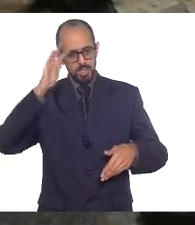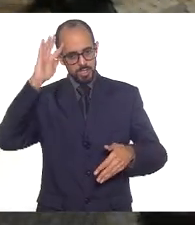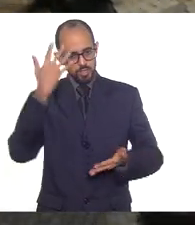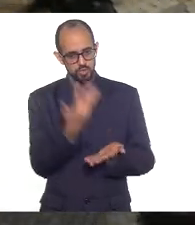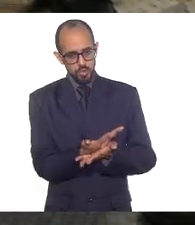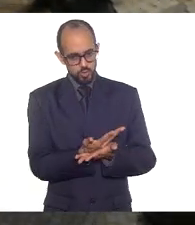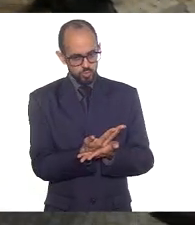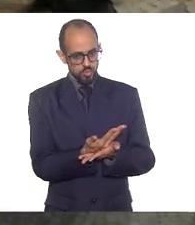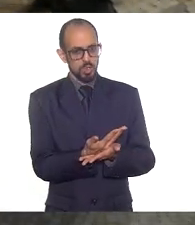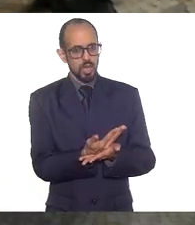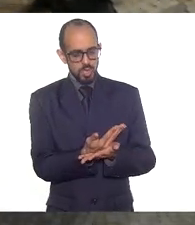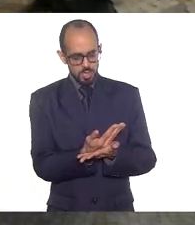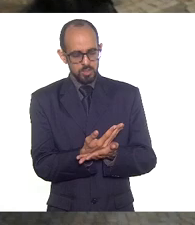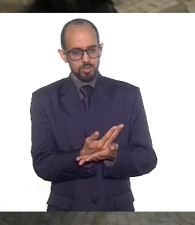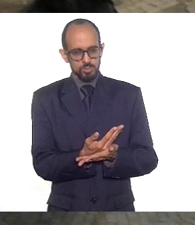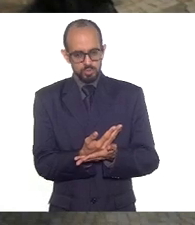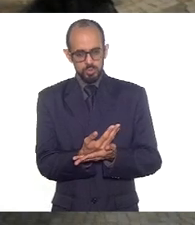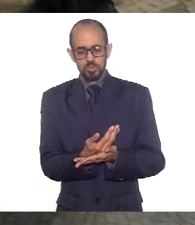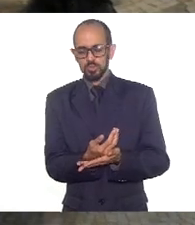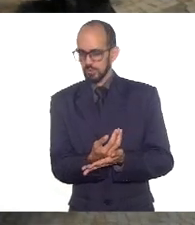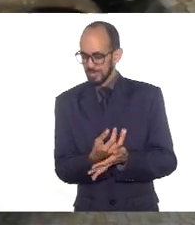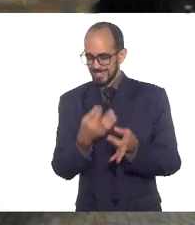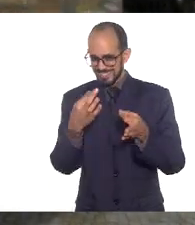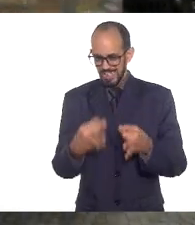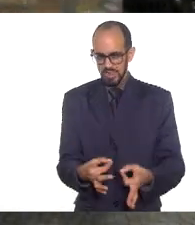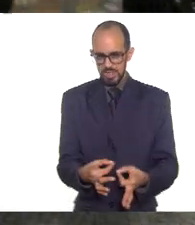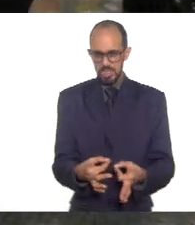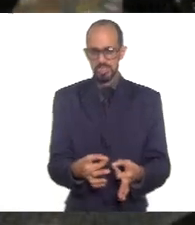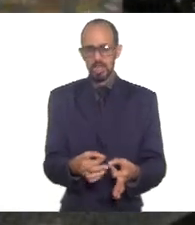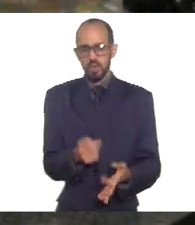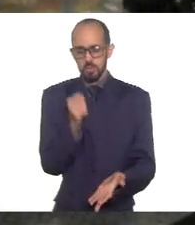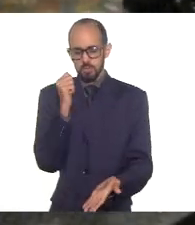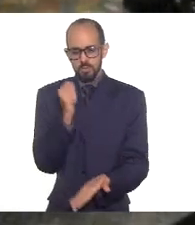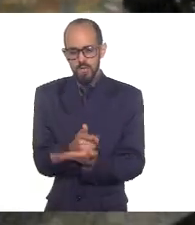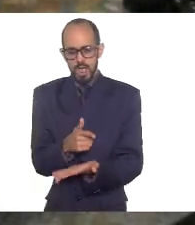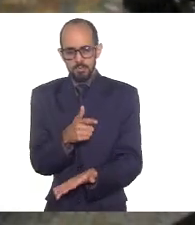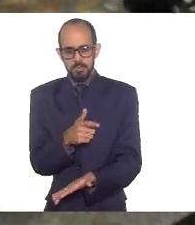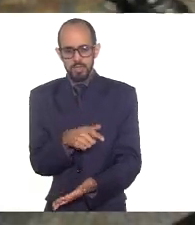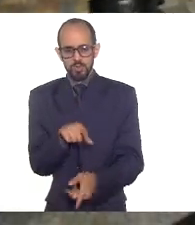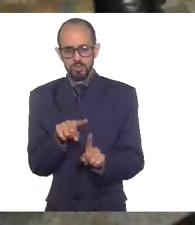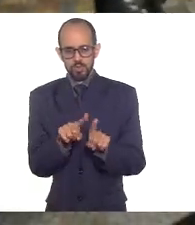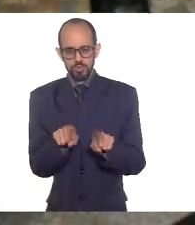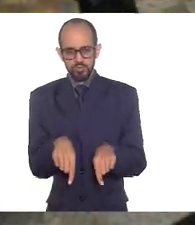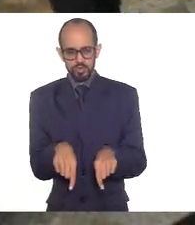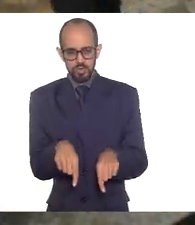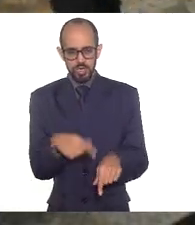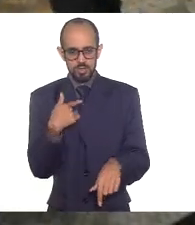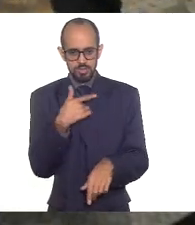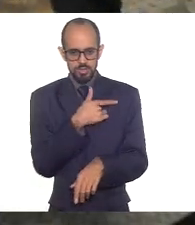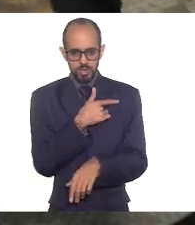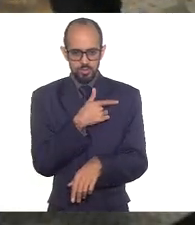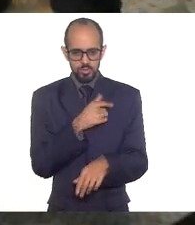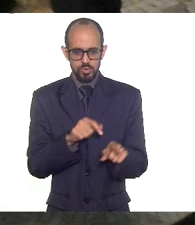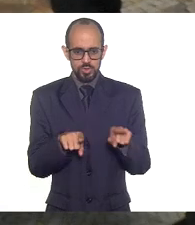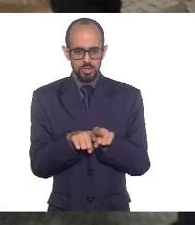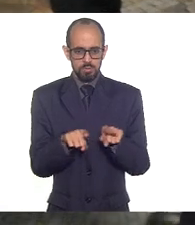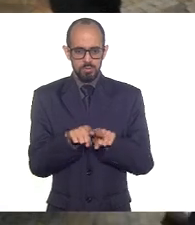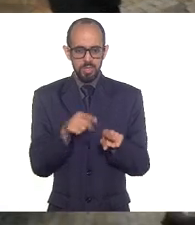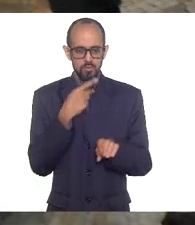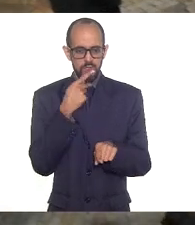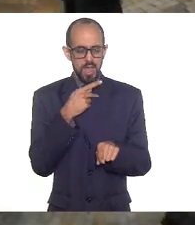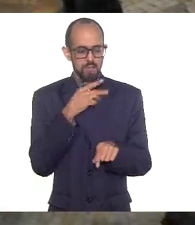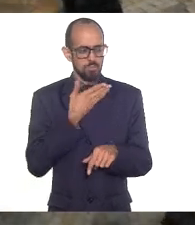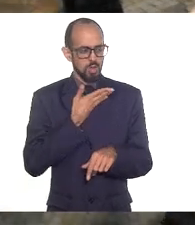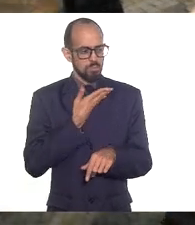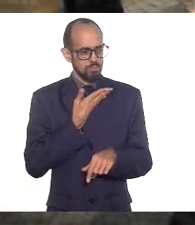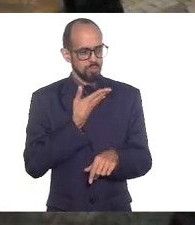definitivamente solucionada com a efetividade do pagamento dos servidores da saúde e dizer o meu